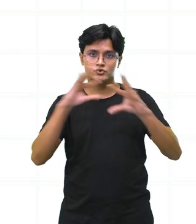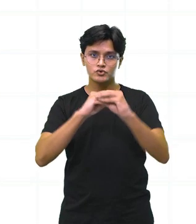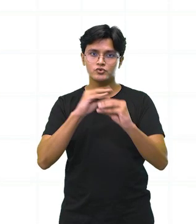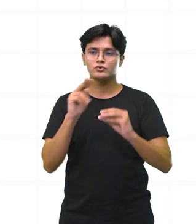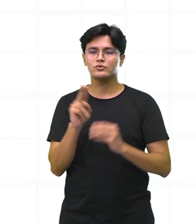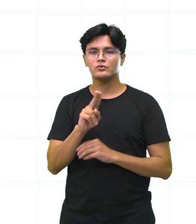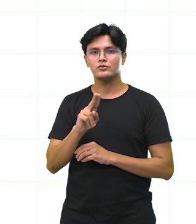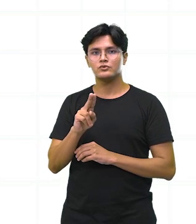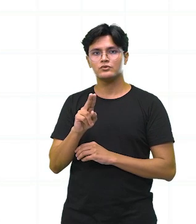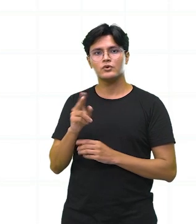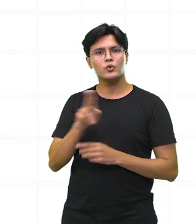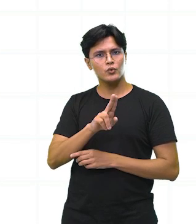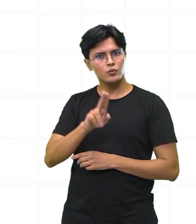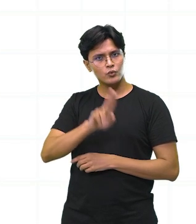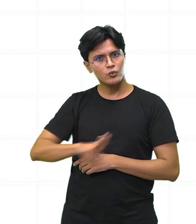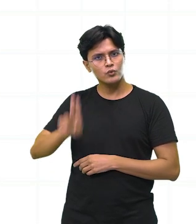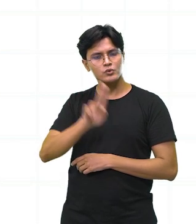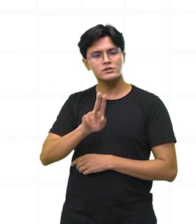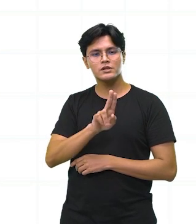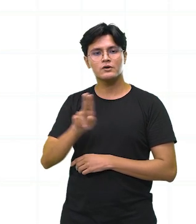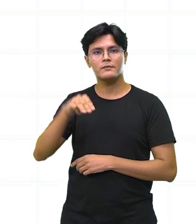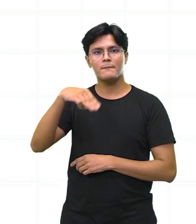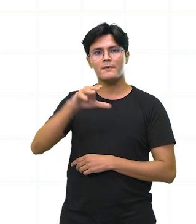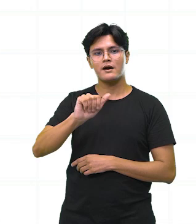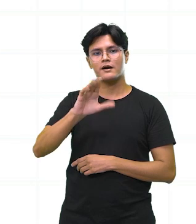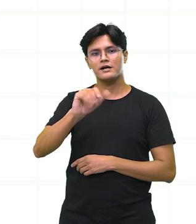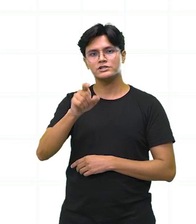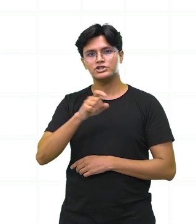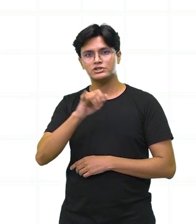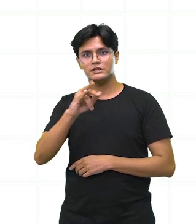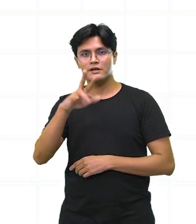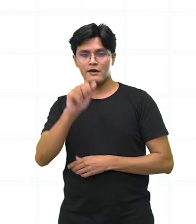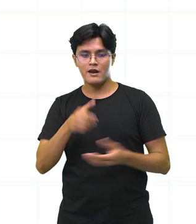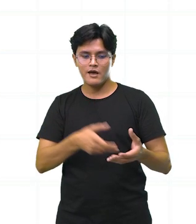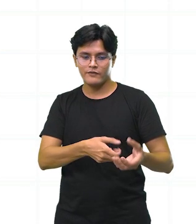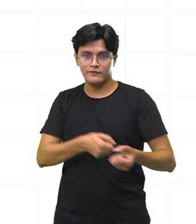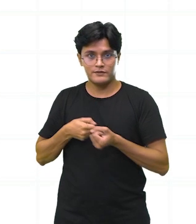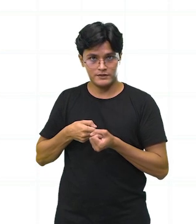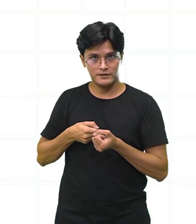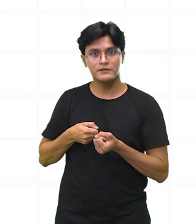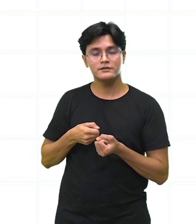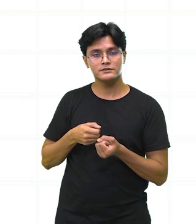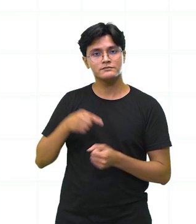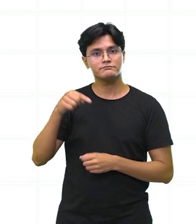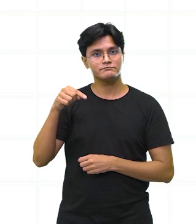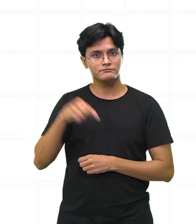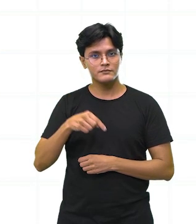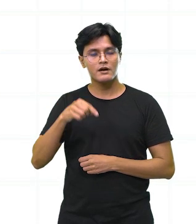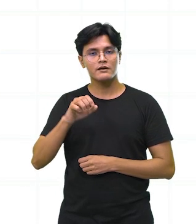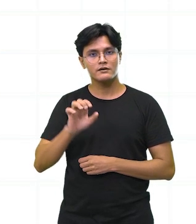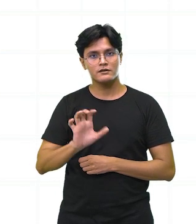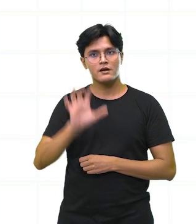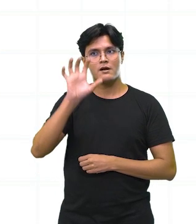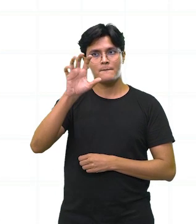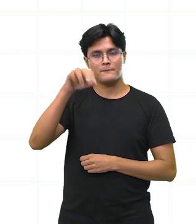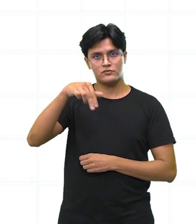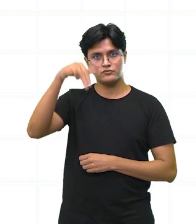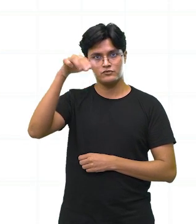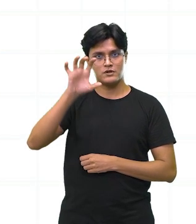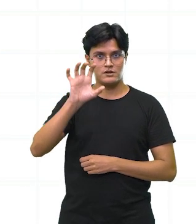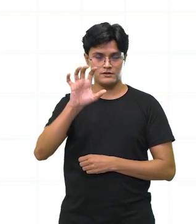de macaxeira né Nós temos então aí a palavra macaxeira forte na região norte tá bom